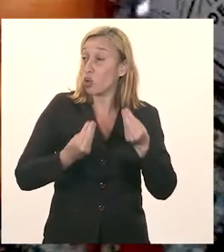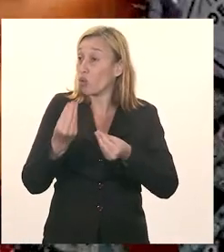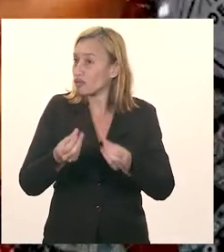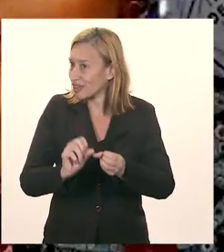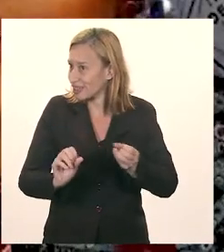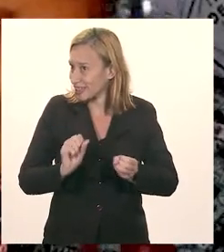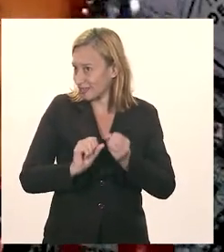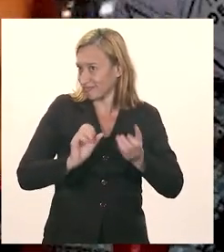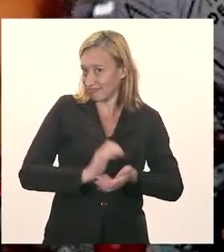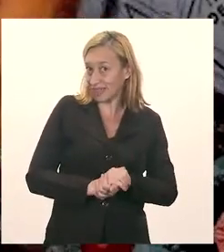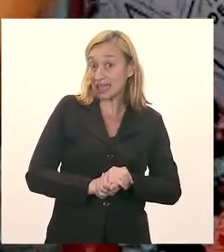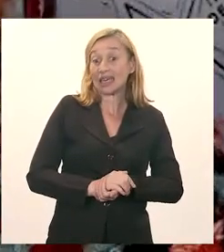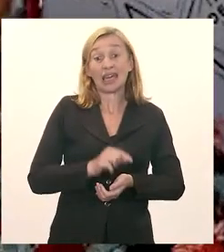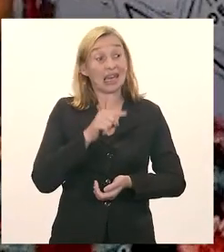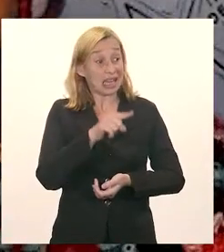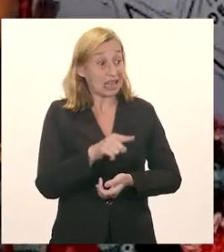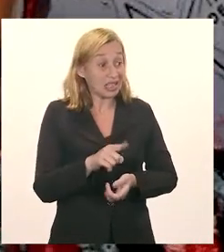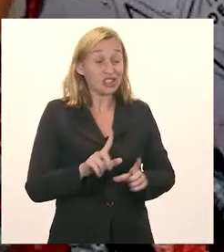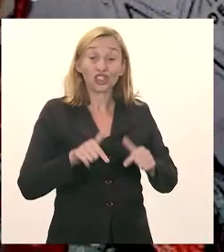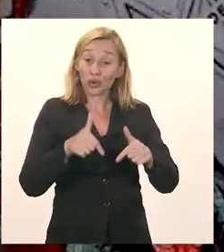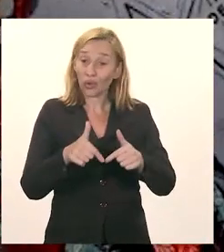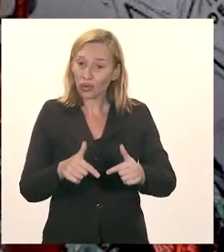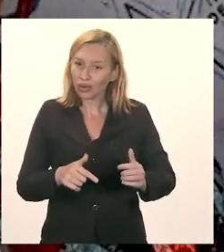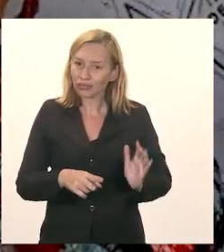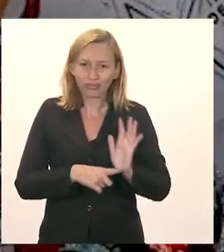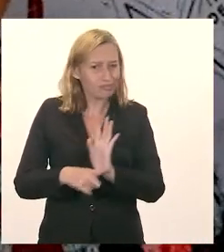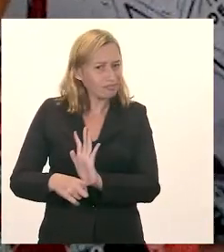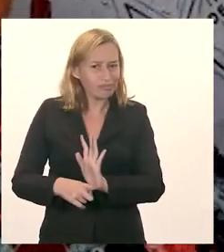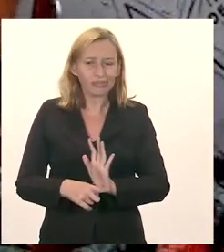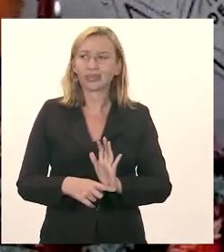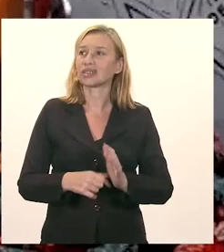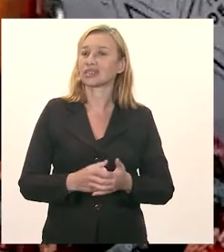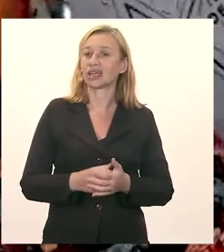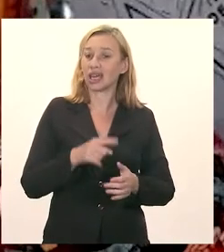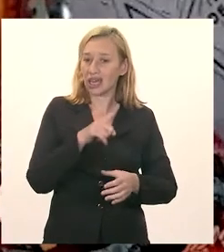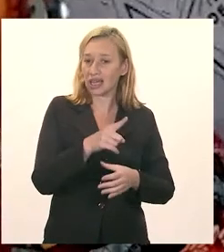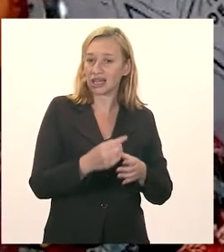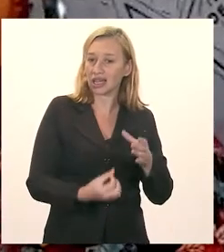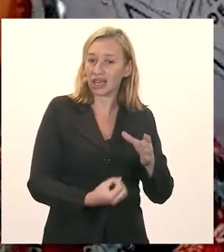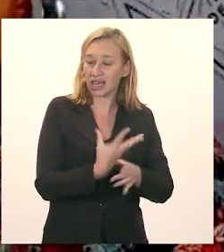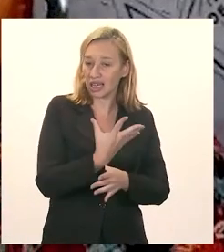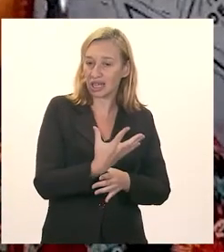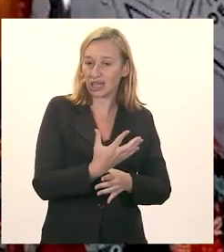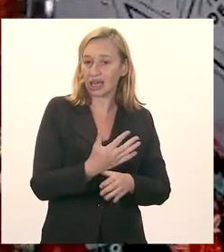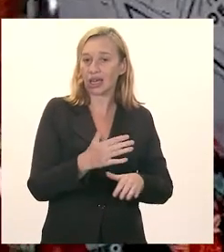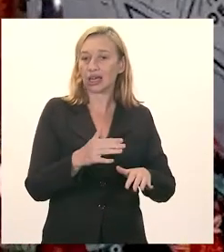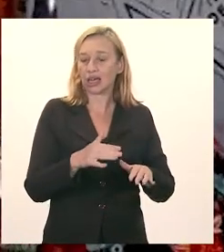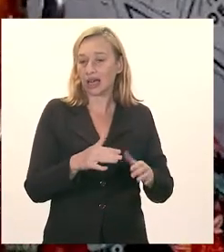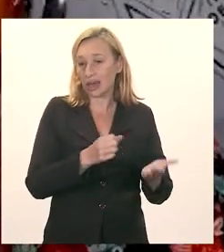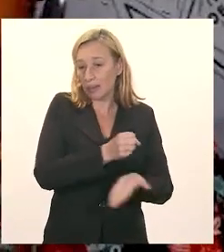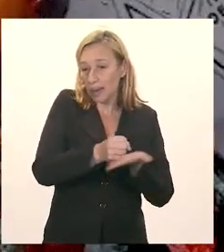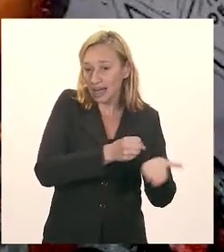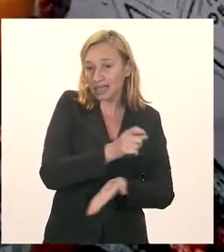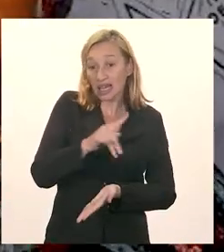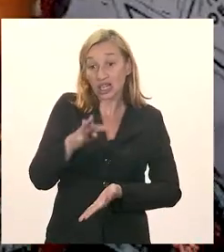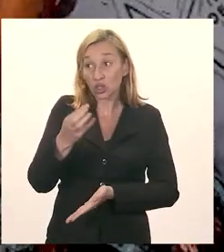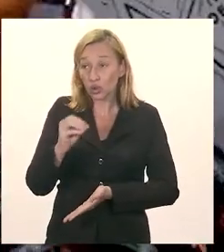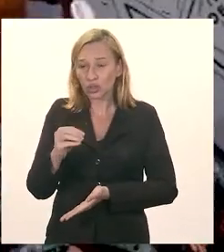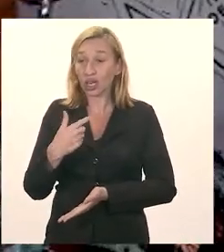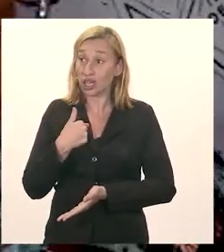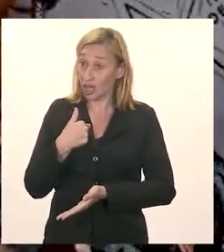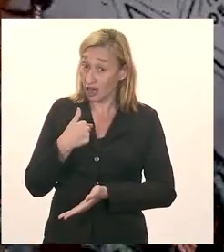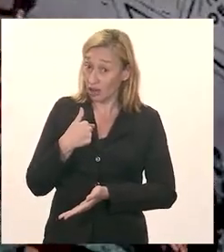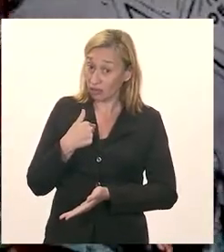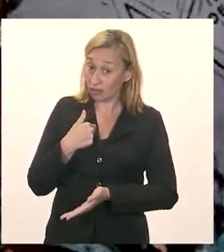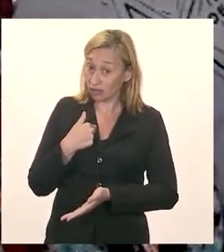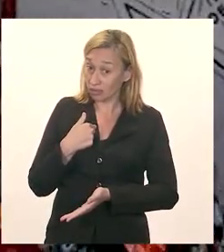como fazer isso. E aí ele veio e me ajudou. Então, ele é quem constrói as bases eletrônicas pelo Select Etnia,